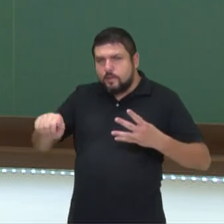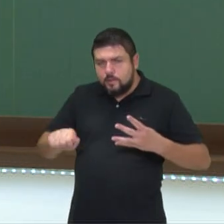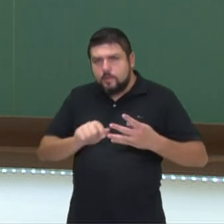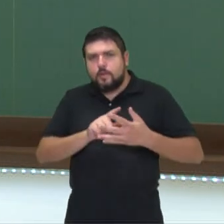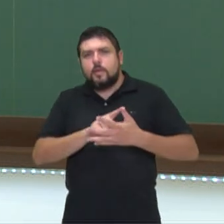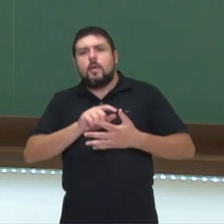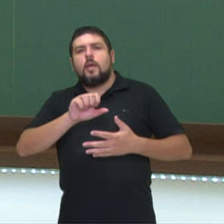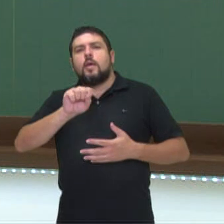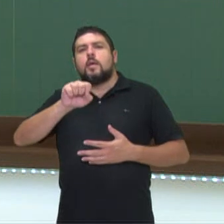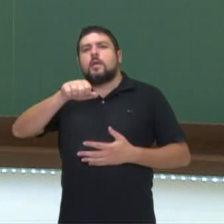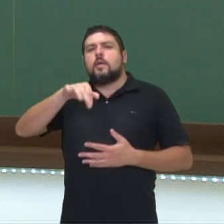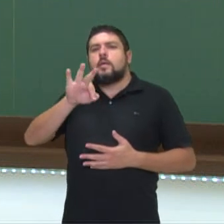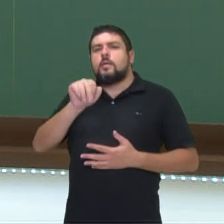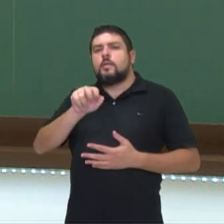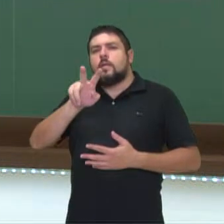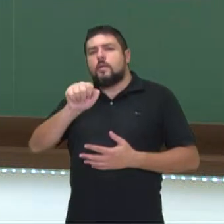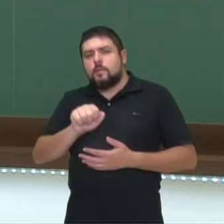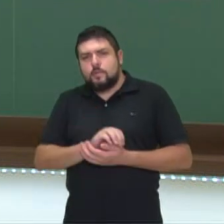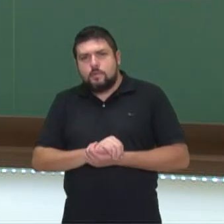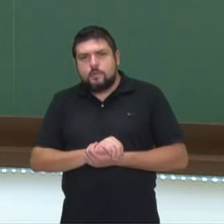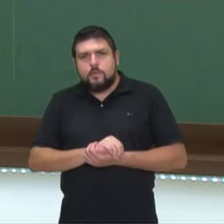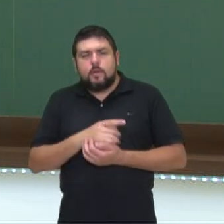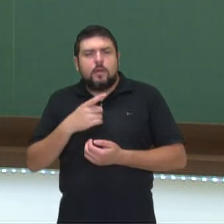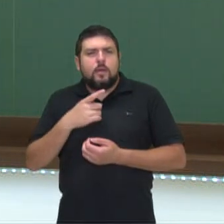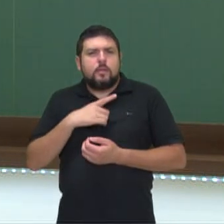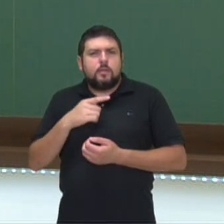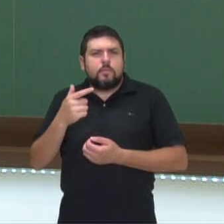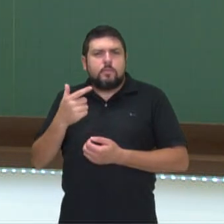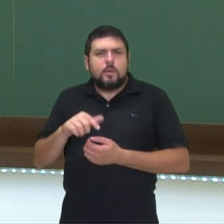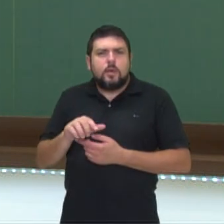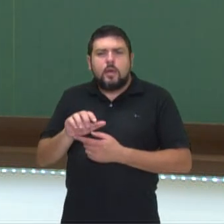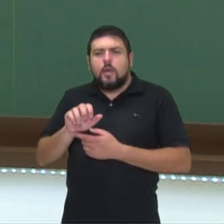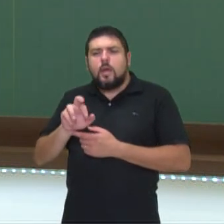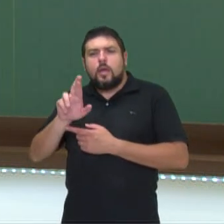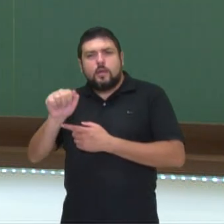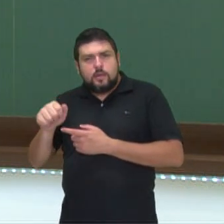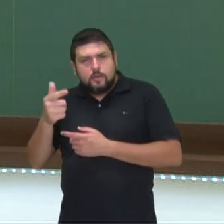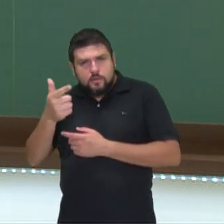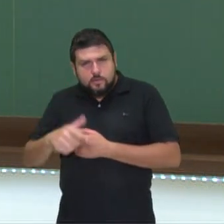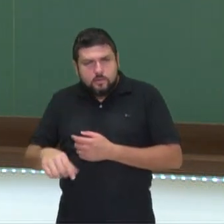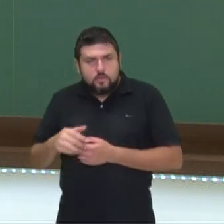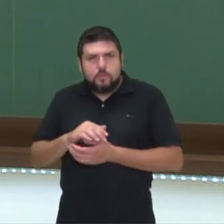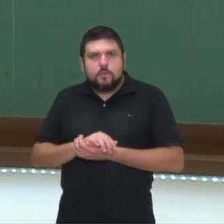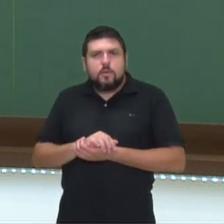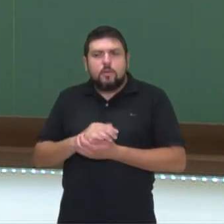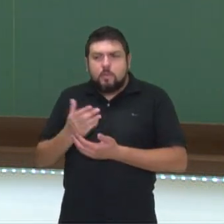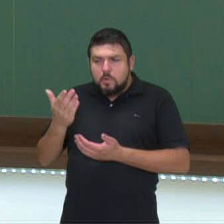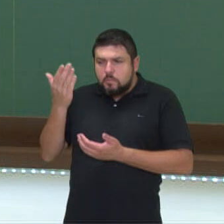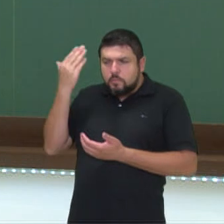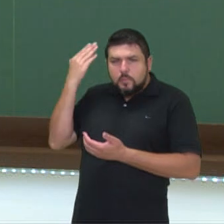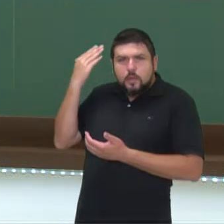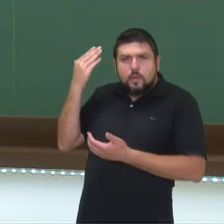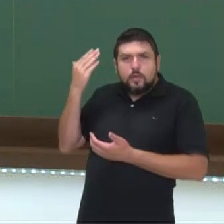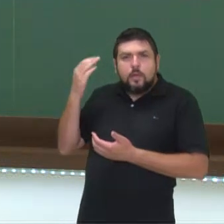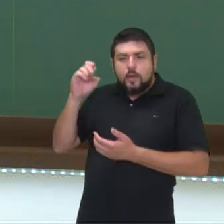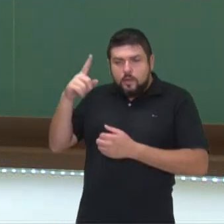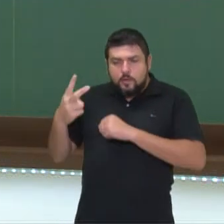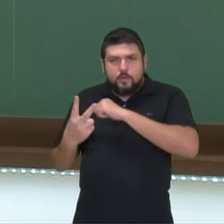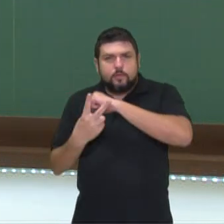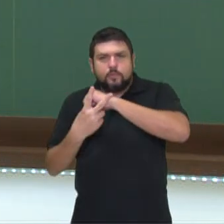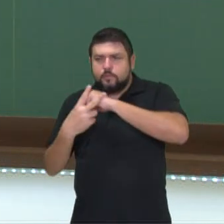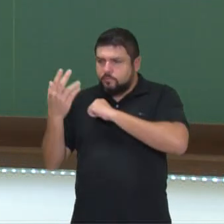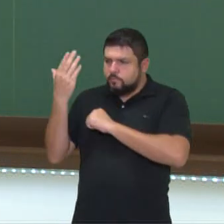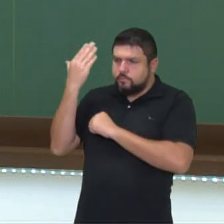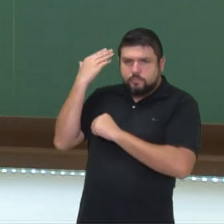sentava. Temos ainda o era novamente e novamente. Verbos no pretérito perfeito